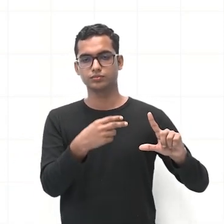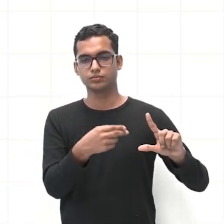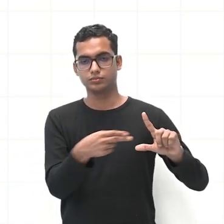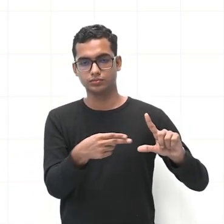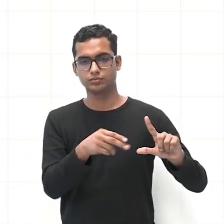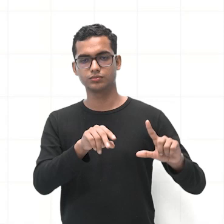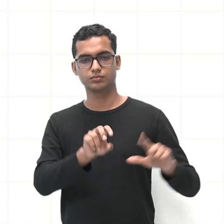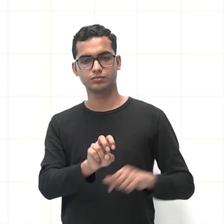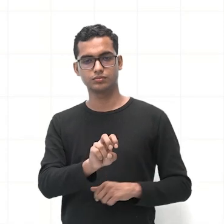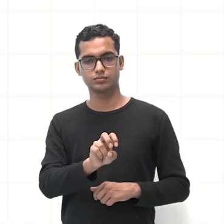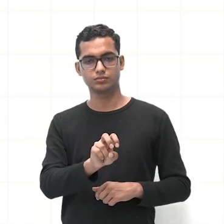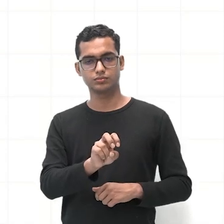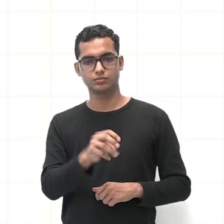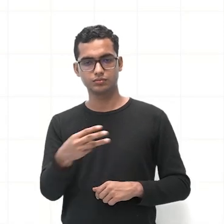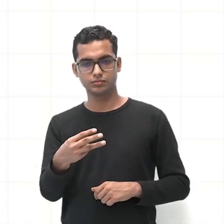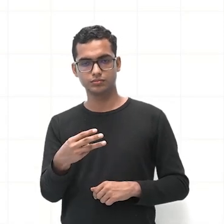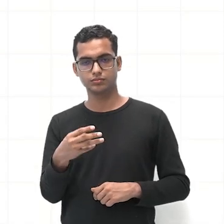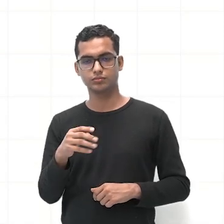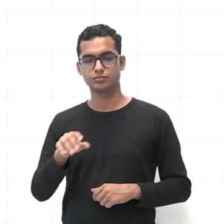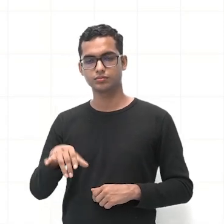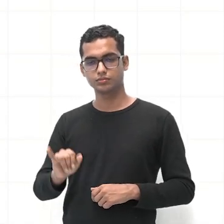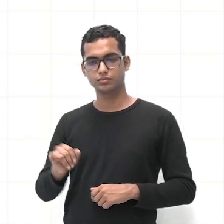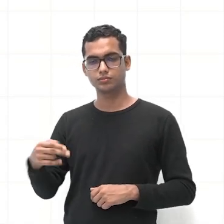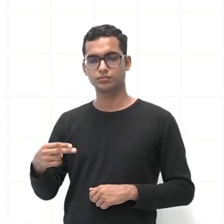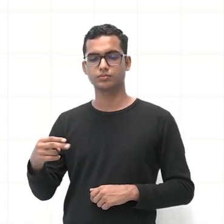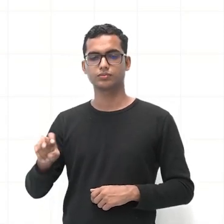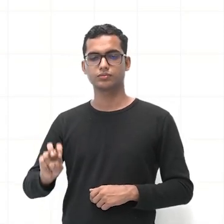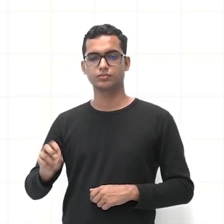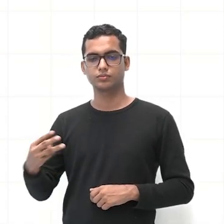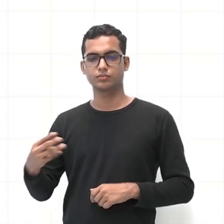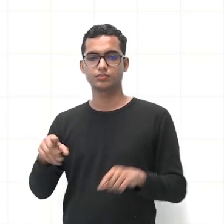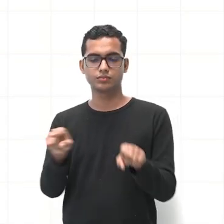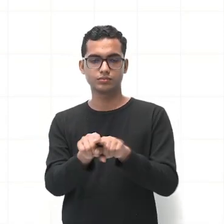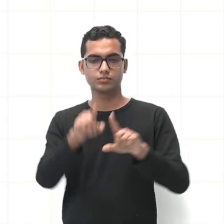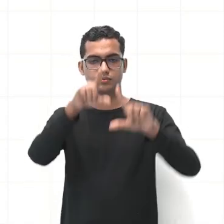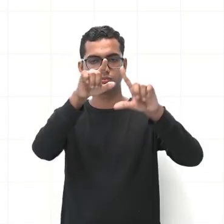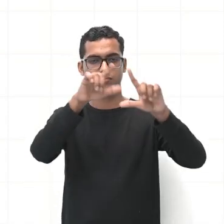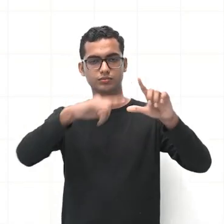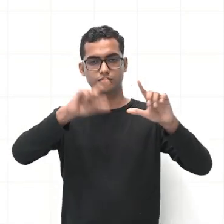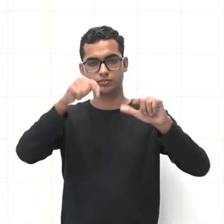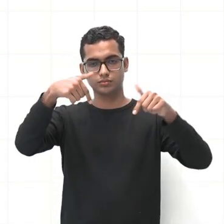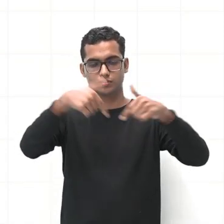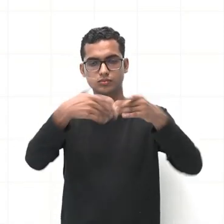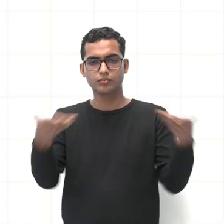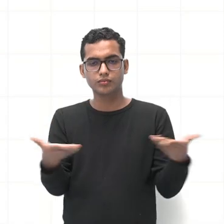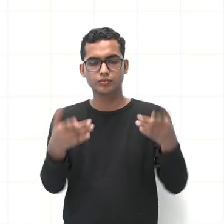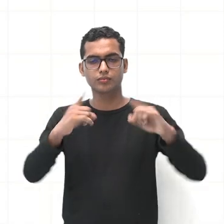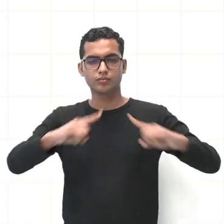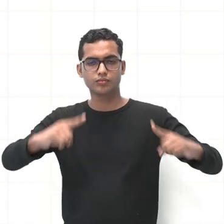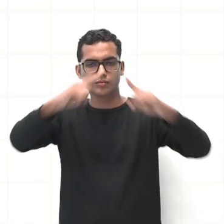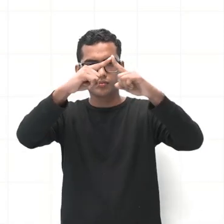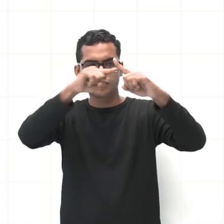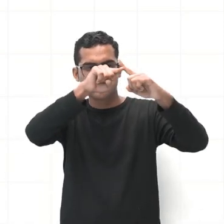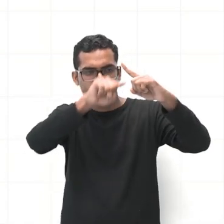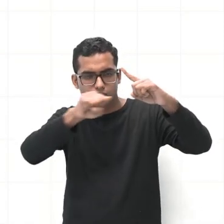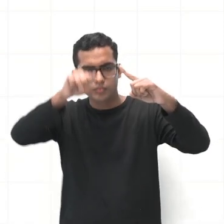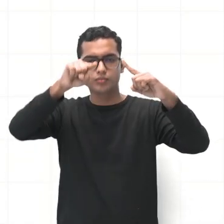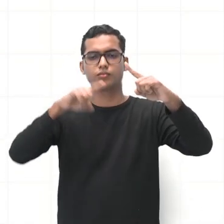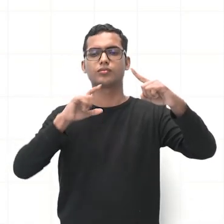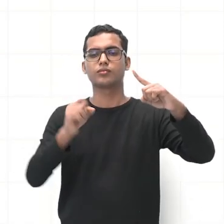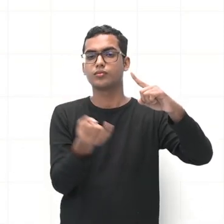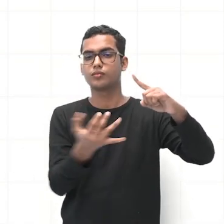74 e o ângulo gama 53. Porém, né, prevalece, né, aquela mesma